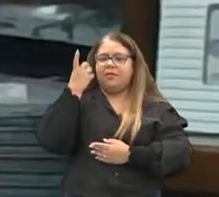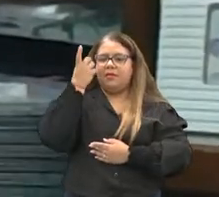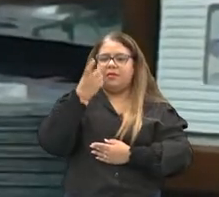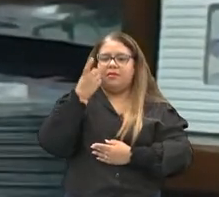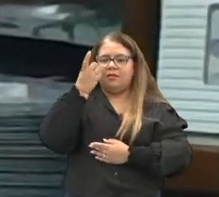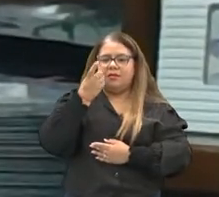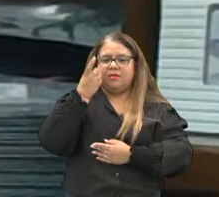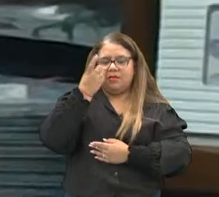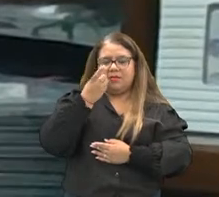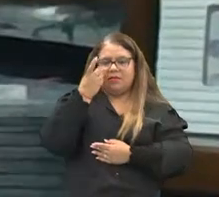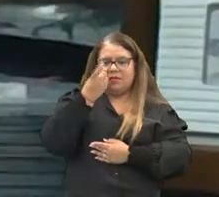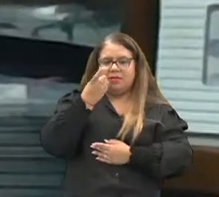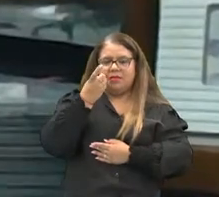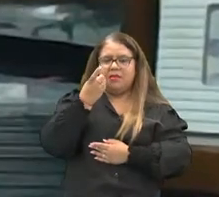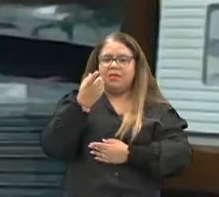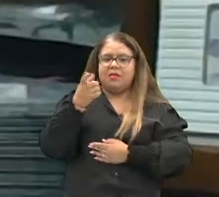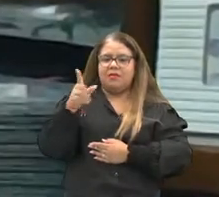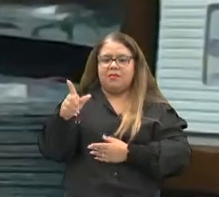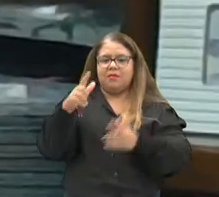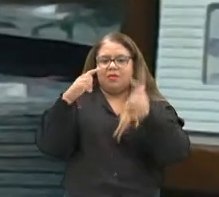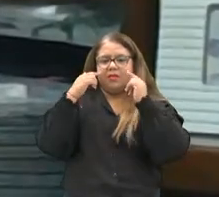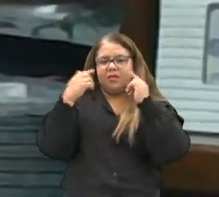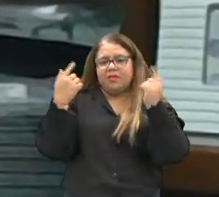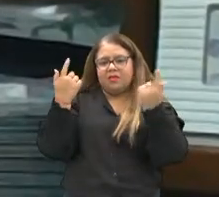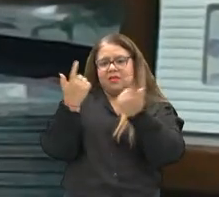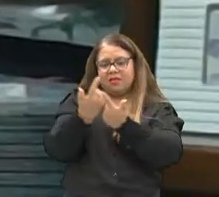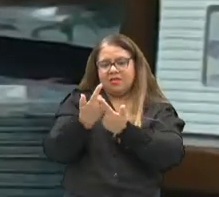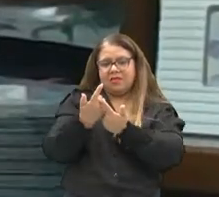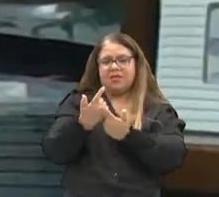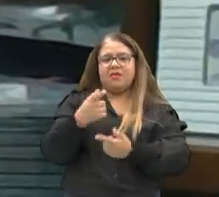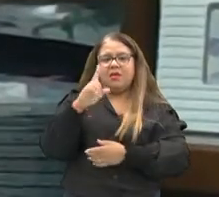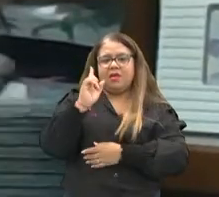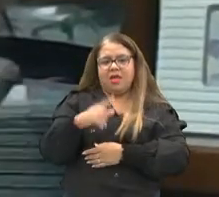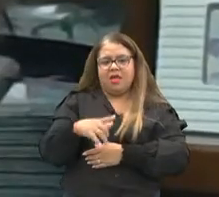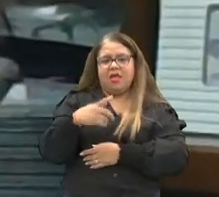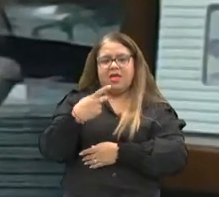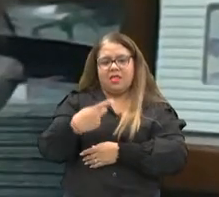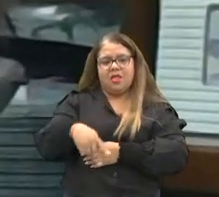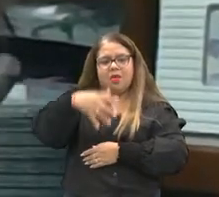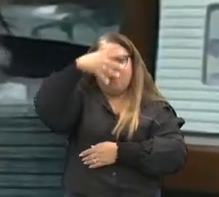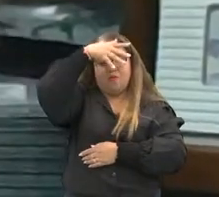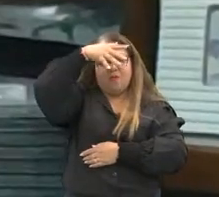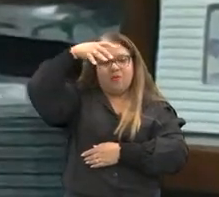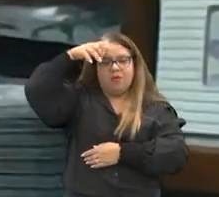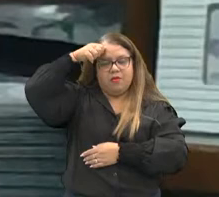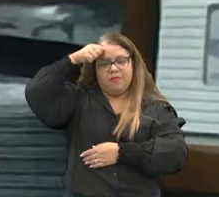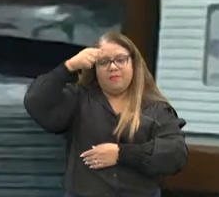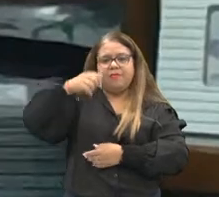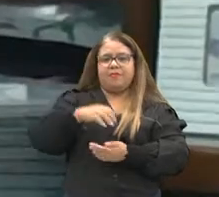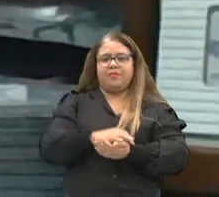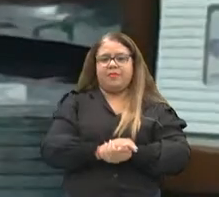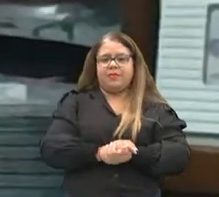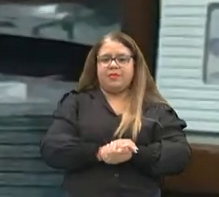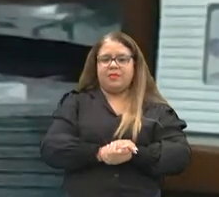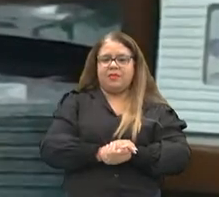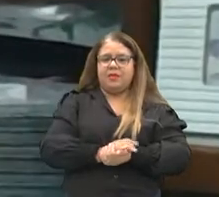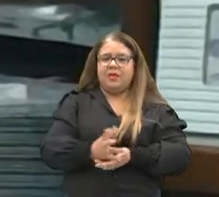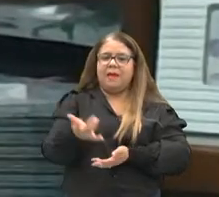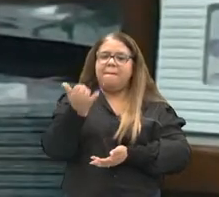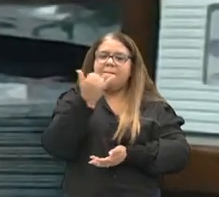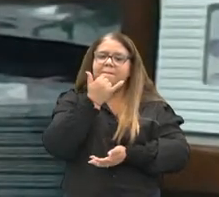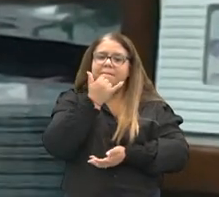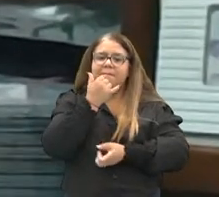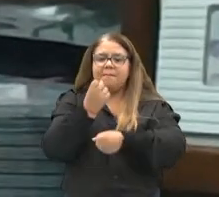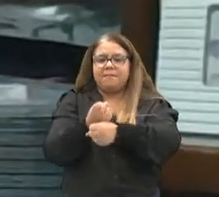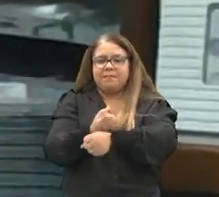Câmara, Assembleia Legislativa de Mato Grosso. Desculpe, a emoção